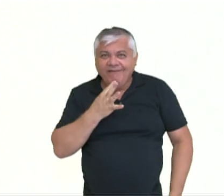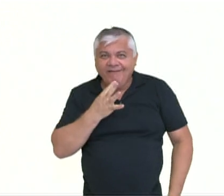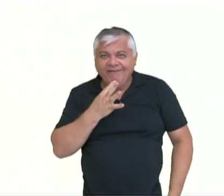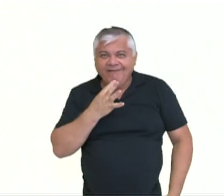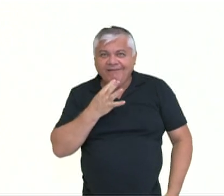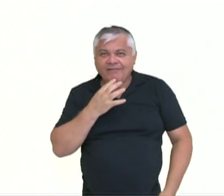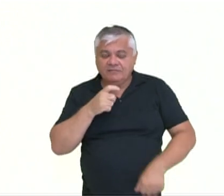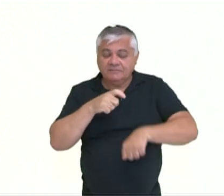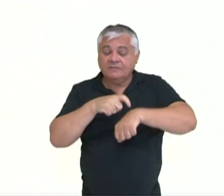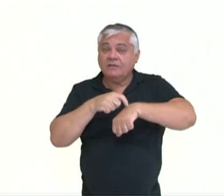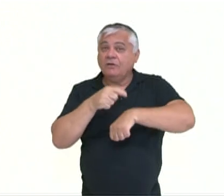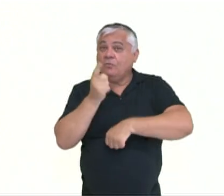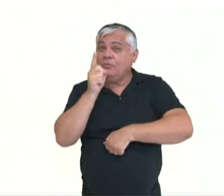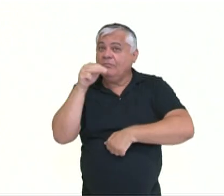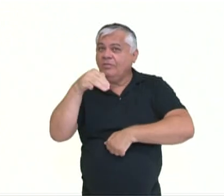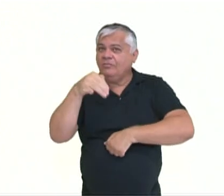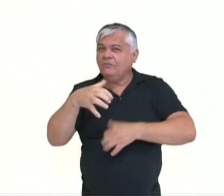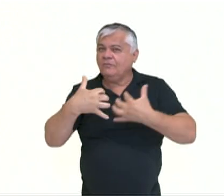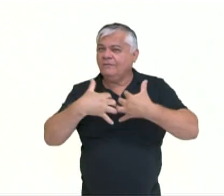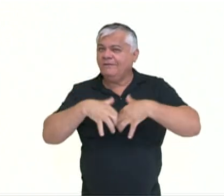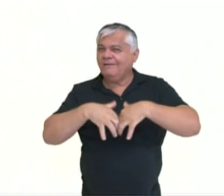Dá um minutinho aí para vocês pensarem.